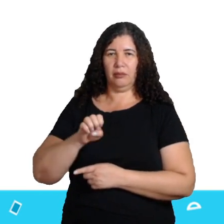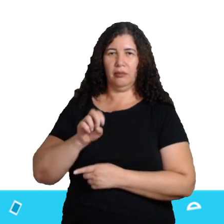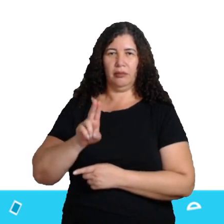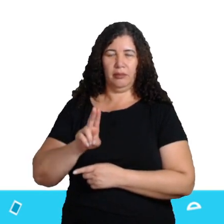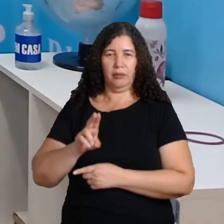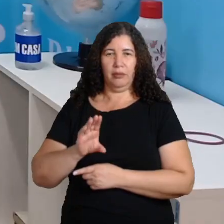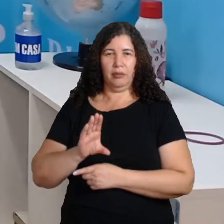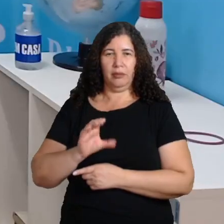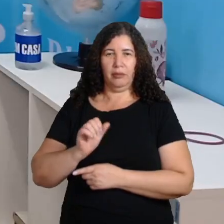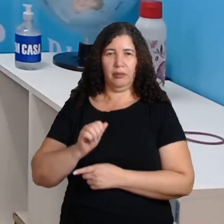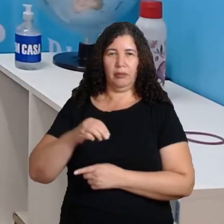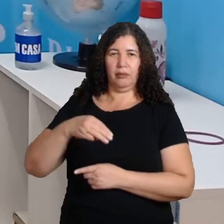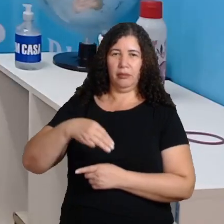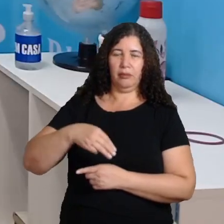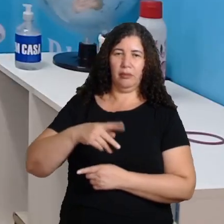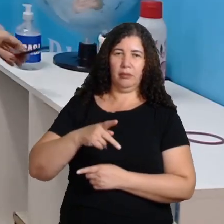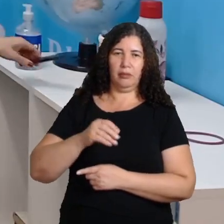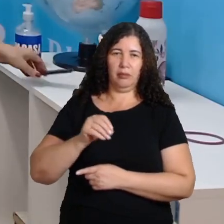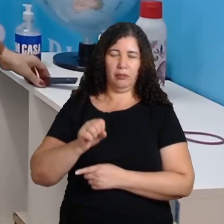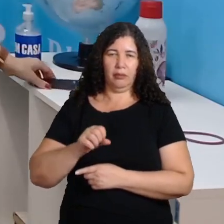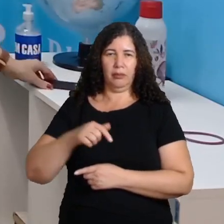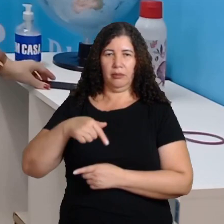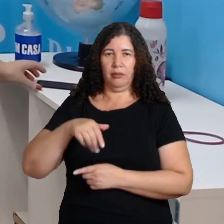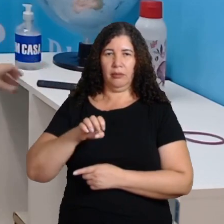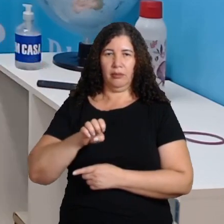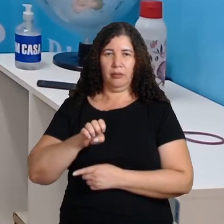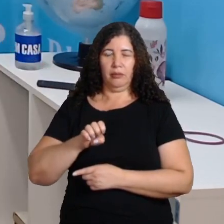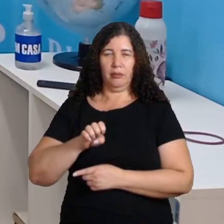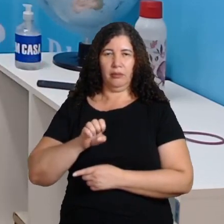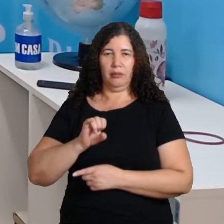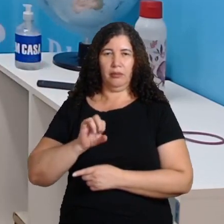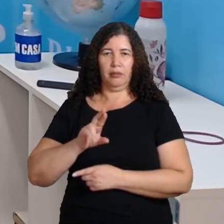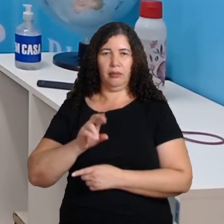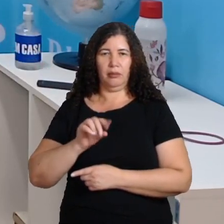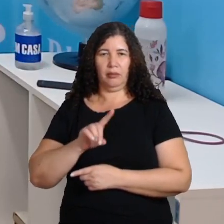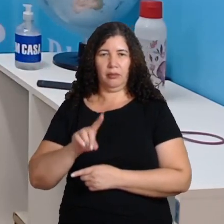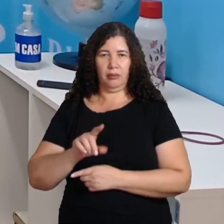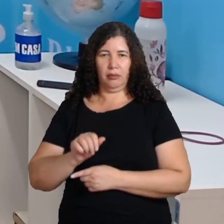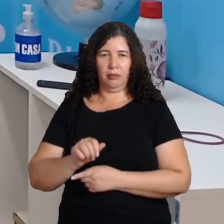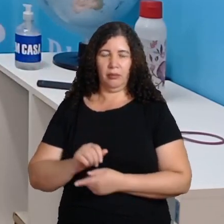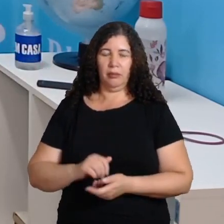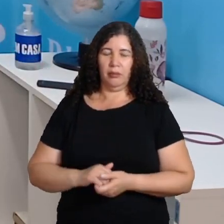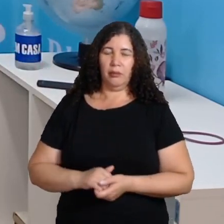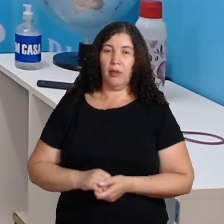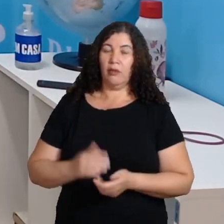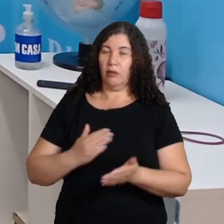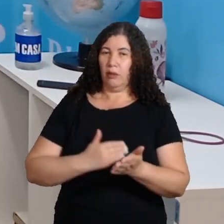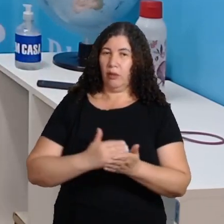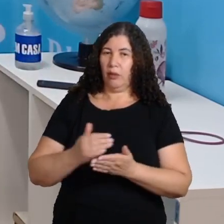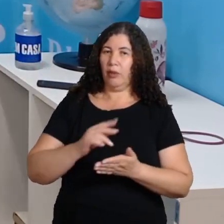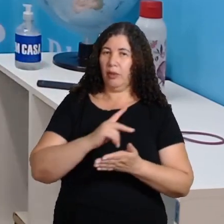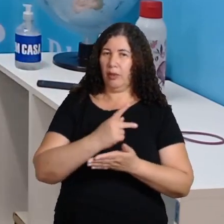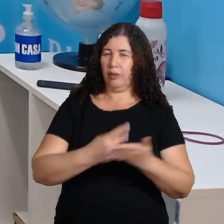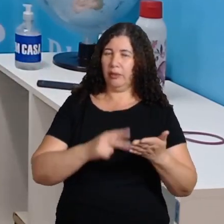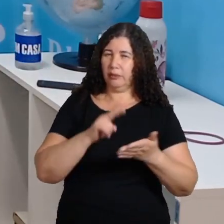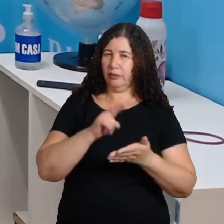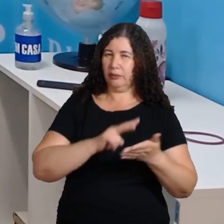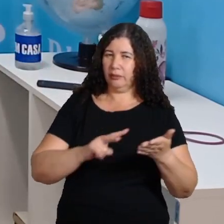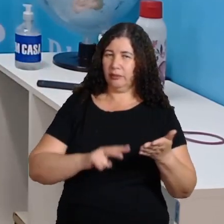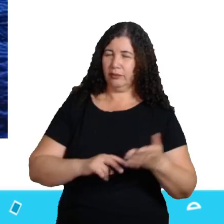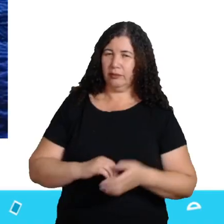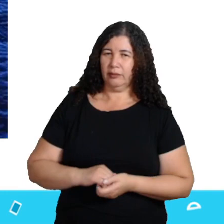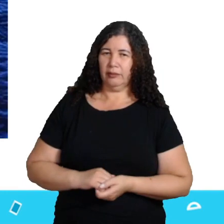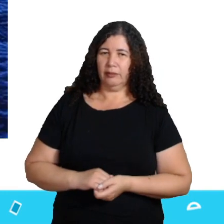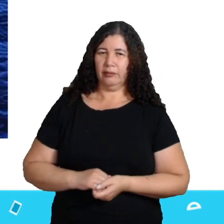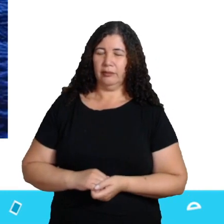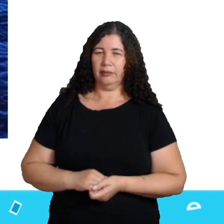Queiroz. Então, vamos ao nosso poema deste grande autor. Vamos começar.